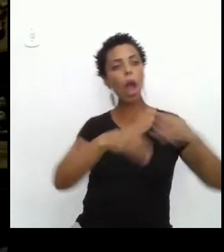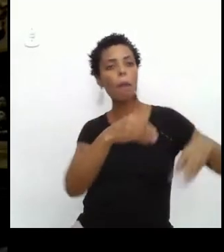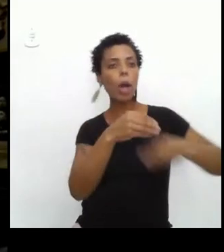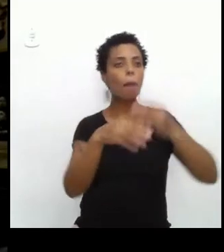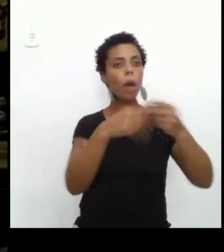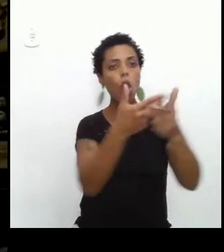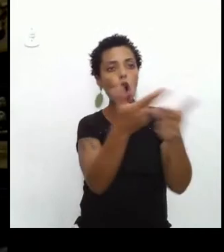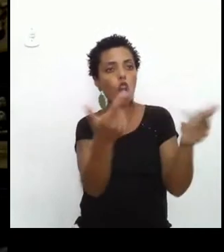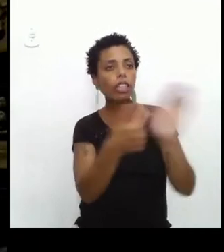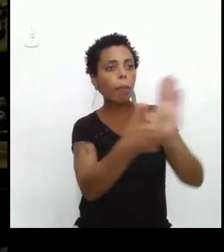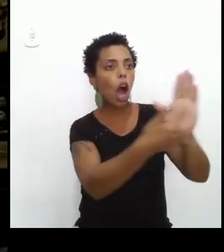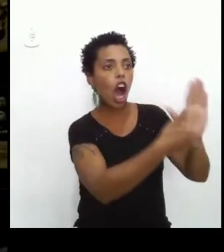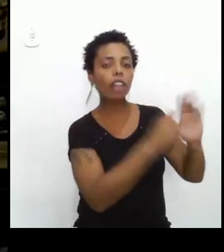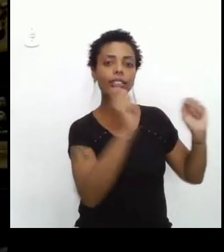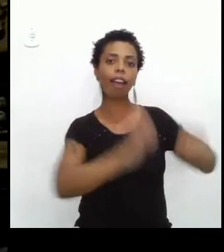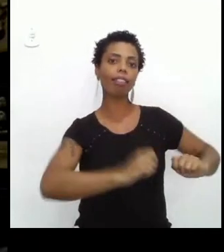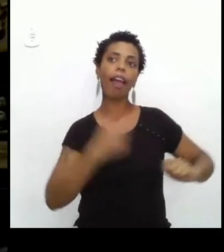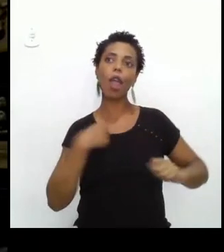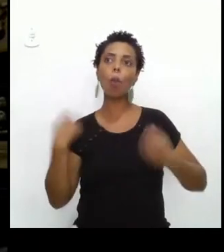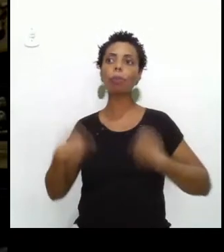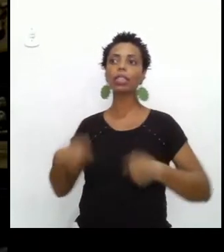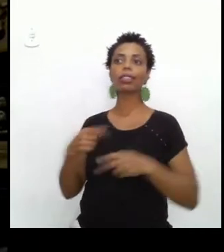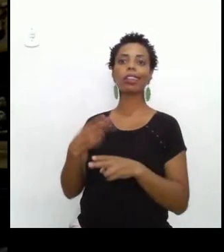cat power politics